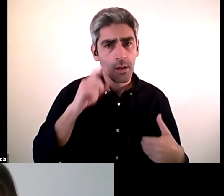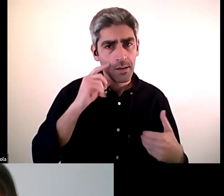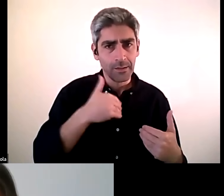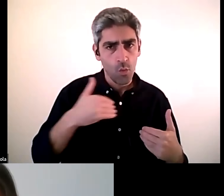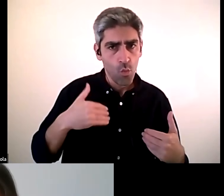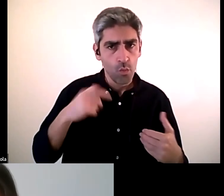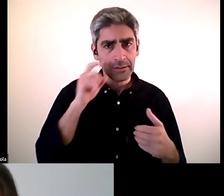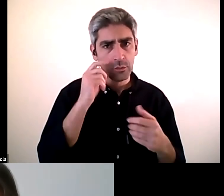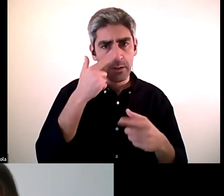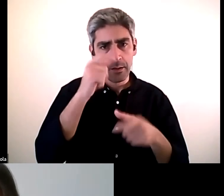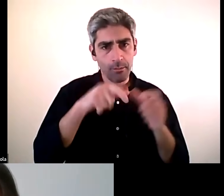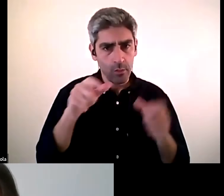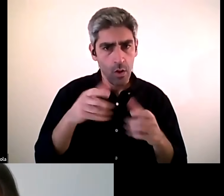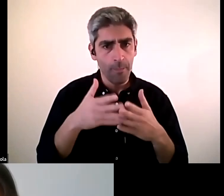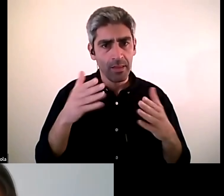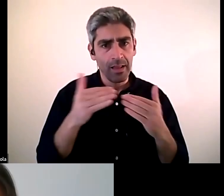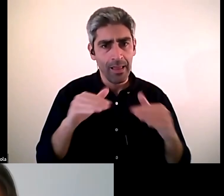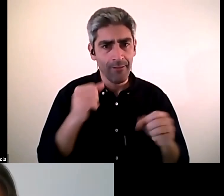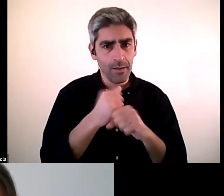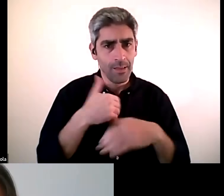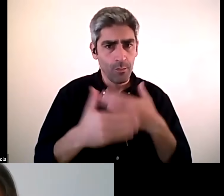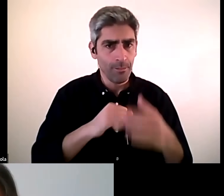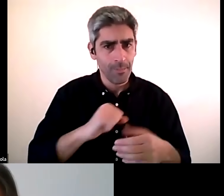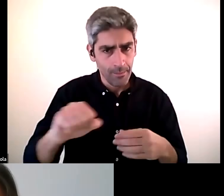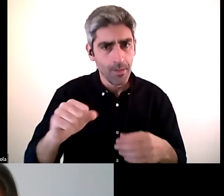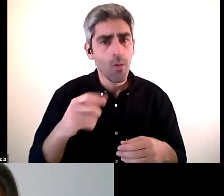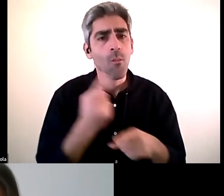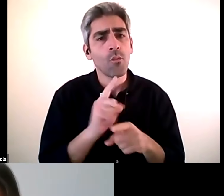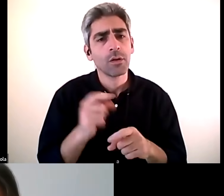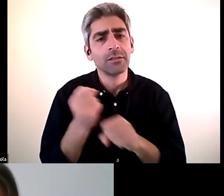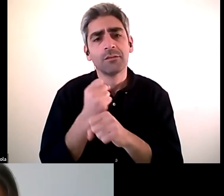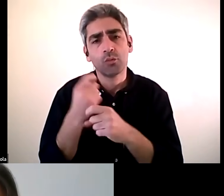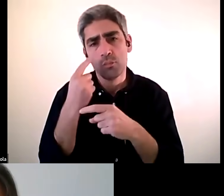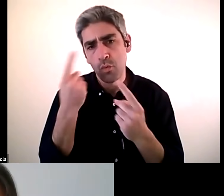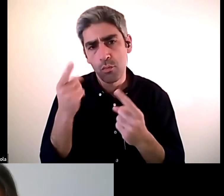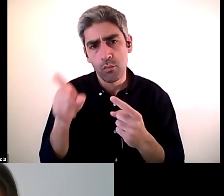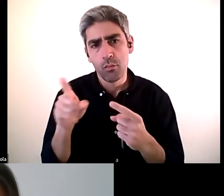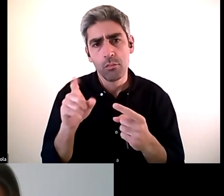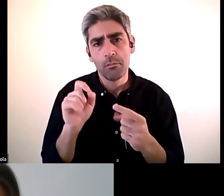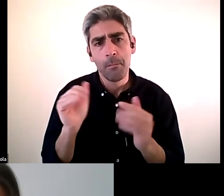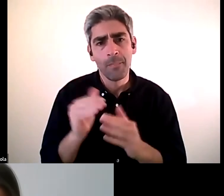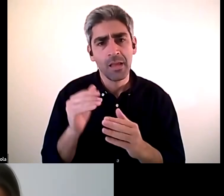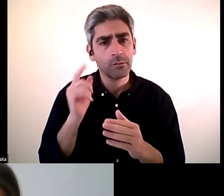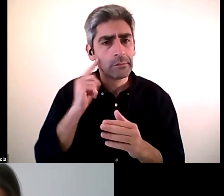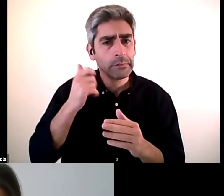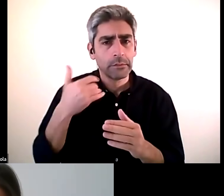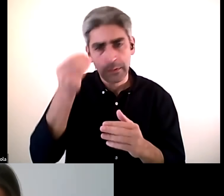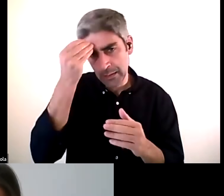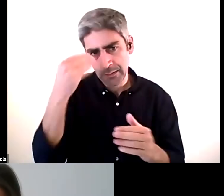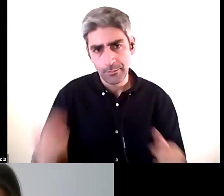segurança dos trabalhadores e aumentar os níveis de produtividade. Porque é que os serviços públicos é o que menos importa?